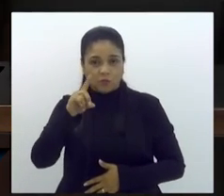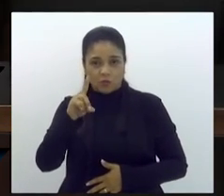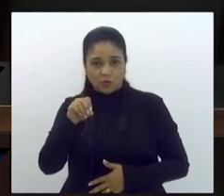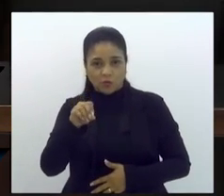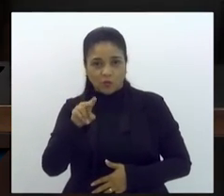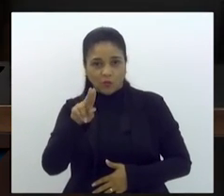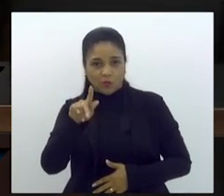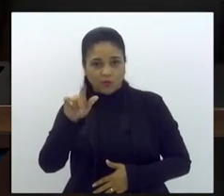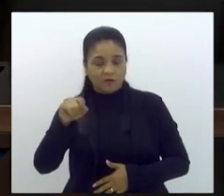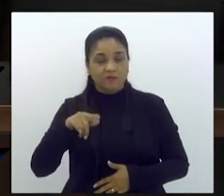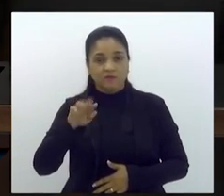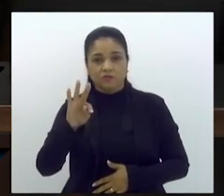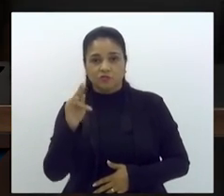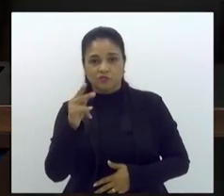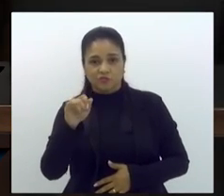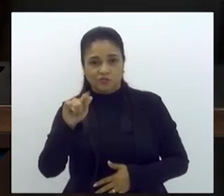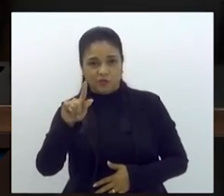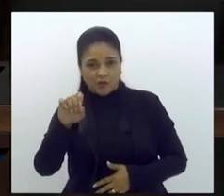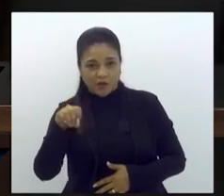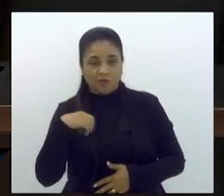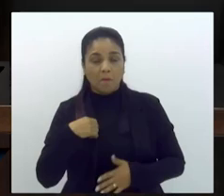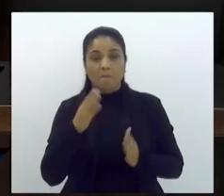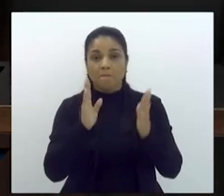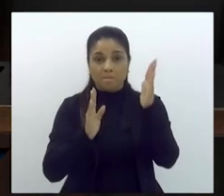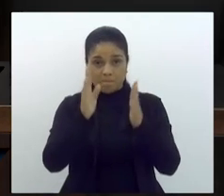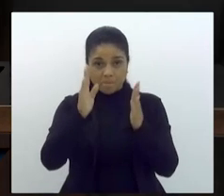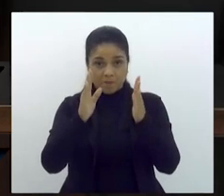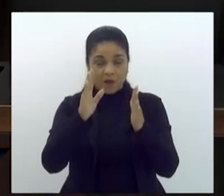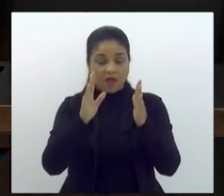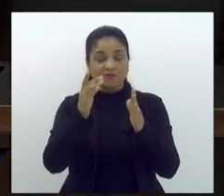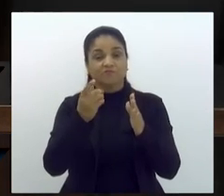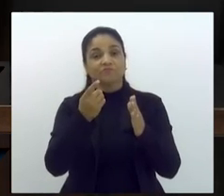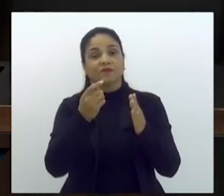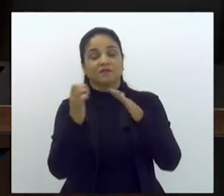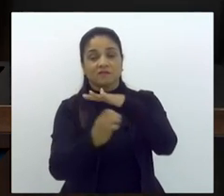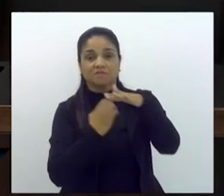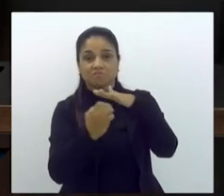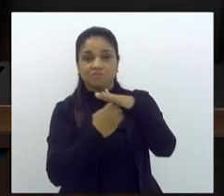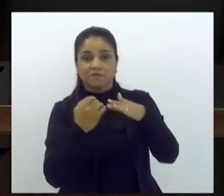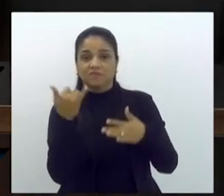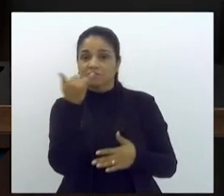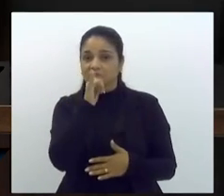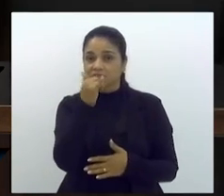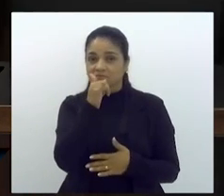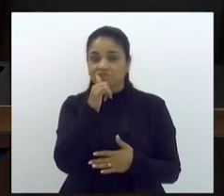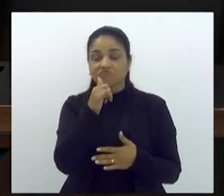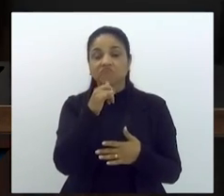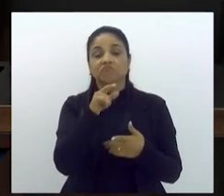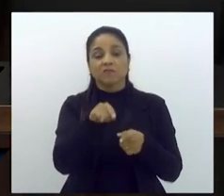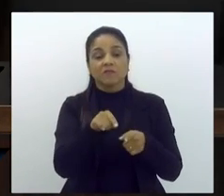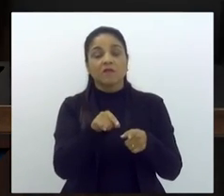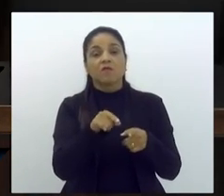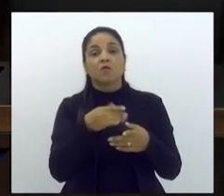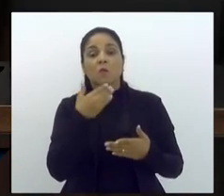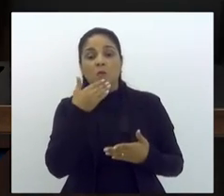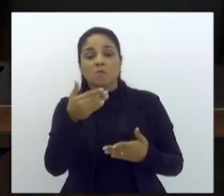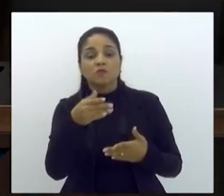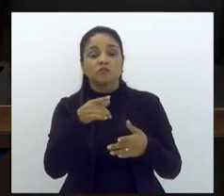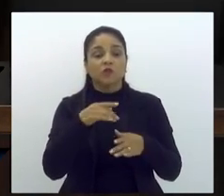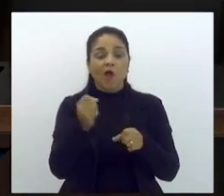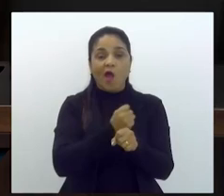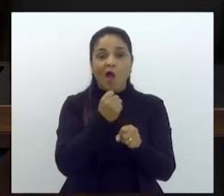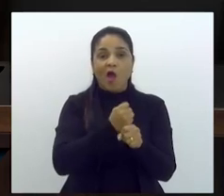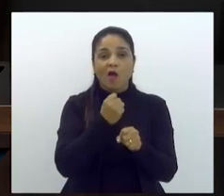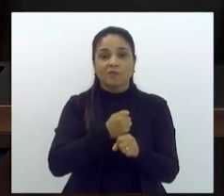Thiago Rangel que estabelece prazo para as concessionárias de energia elétrica atender as demandas voltadas para obras públicas